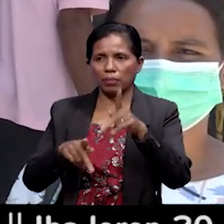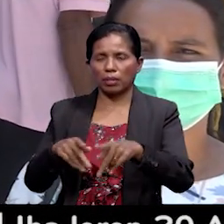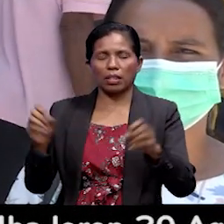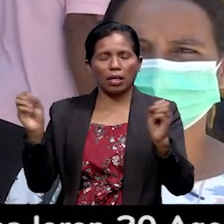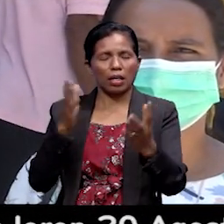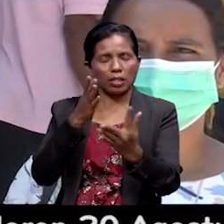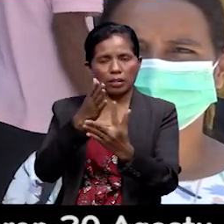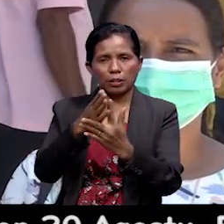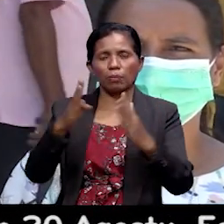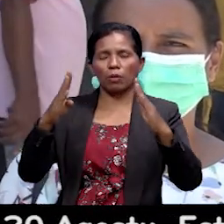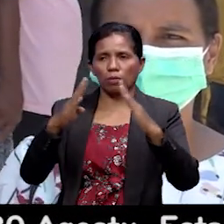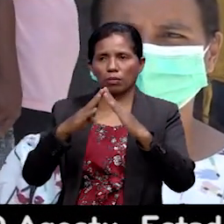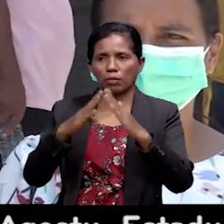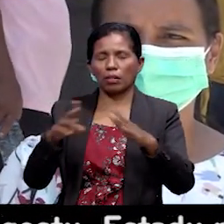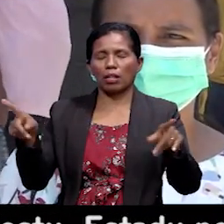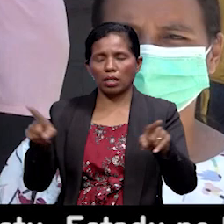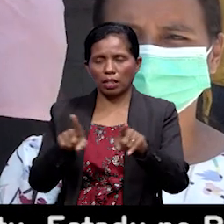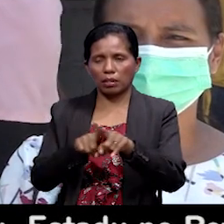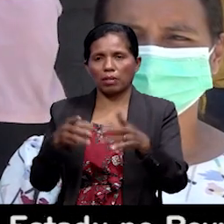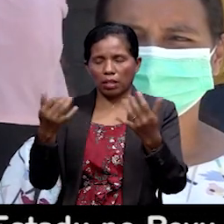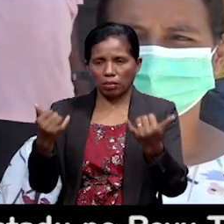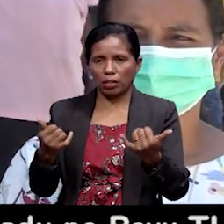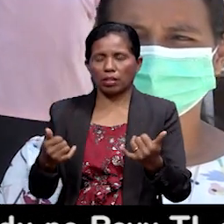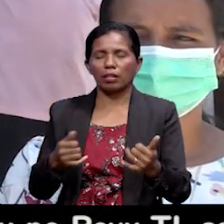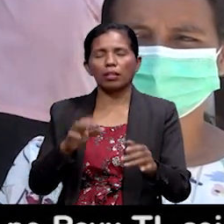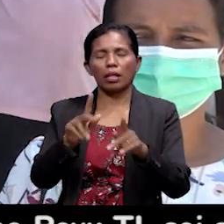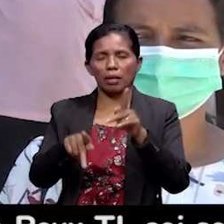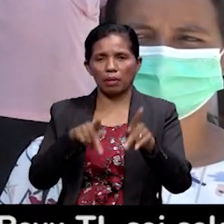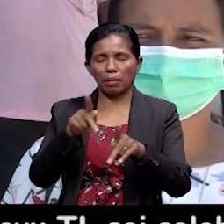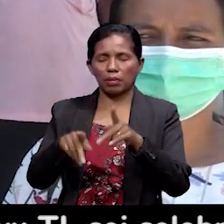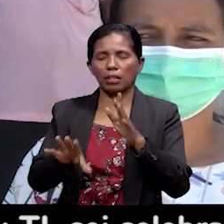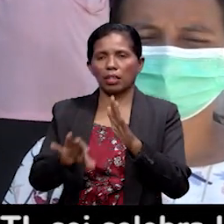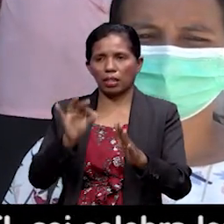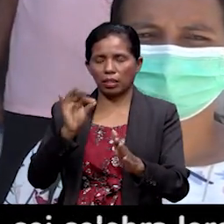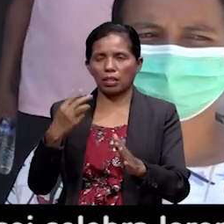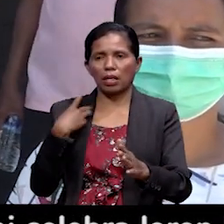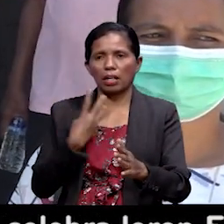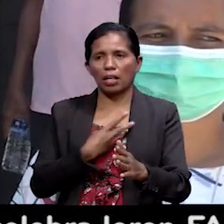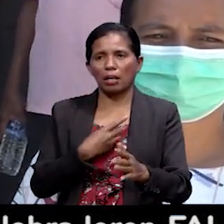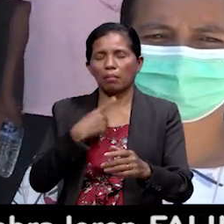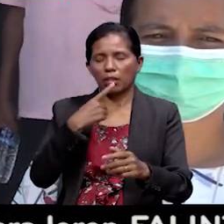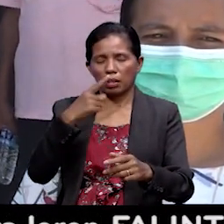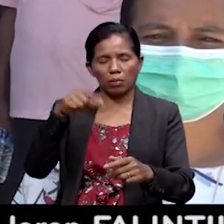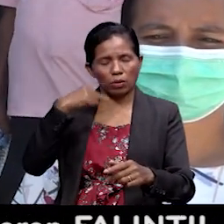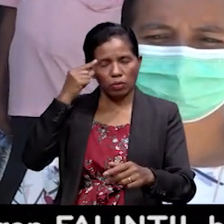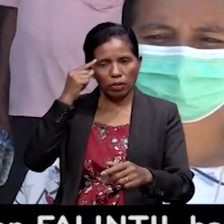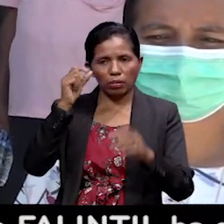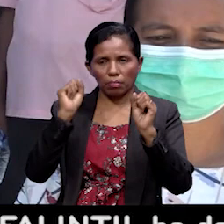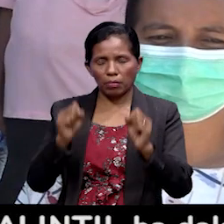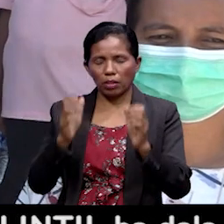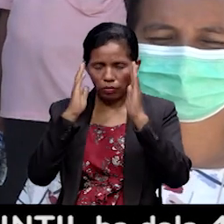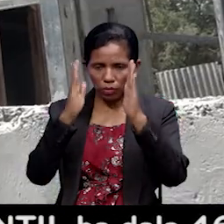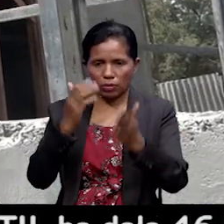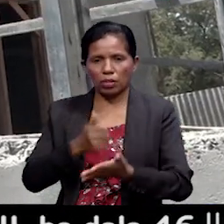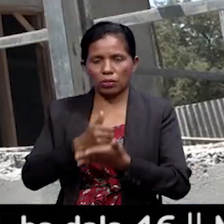ba uma nebe hanesa mos agora nebe maluk sira hetan idane maka mi recomenda ba governo central bele tau atensau na